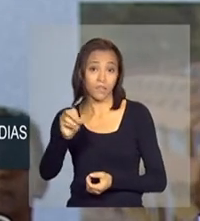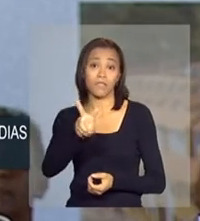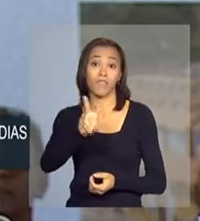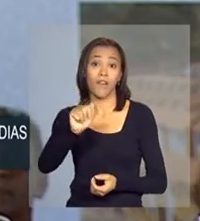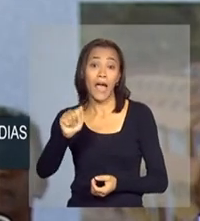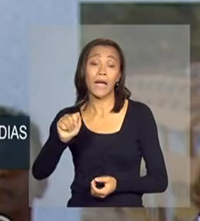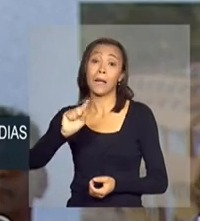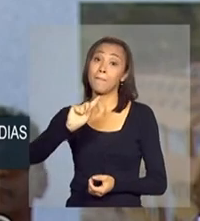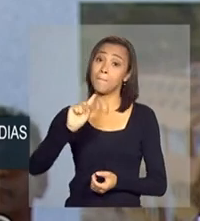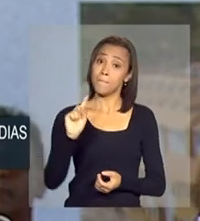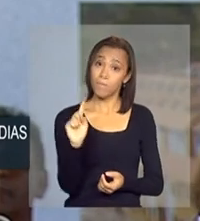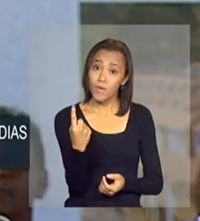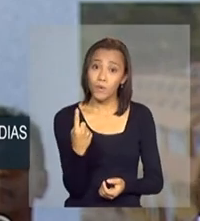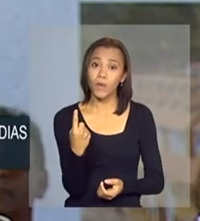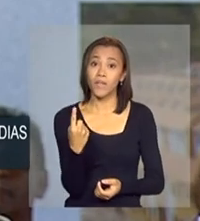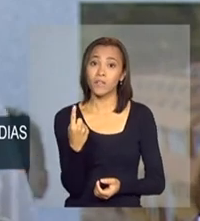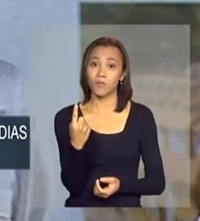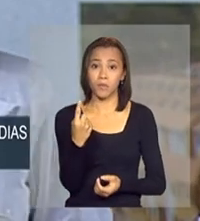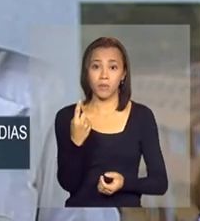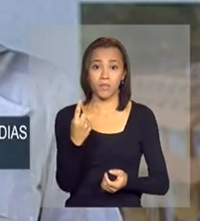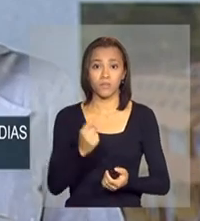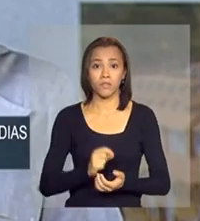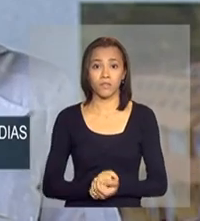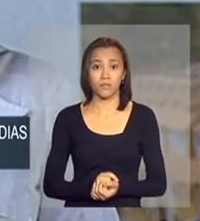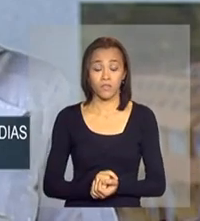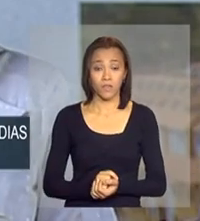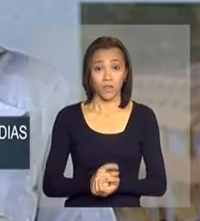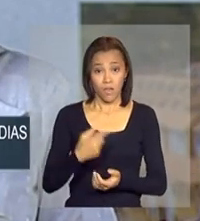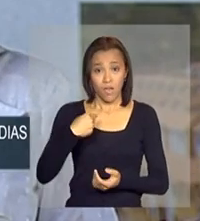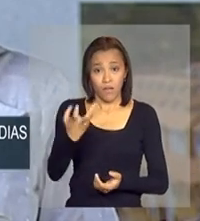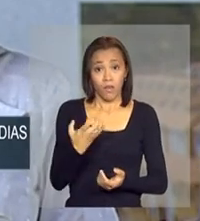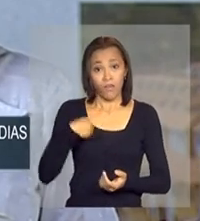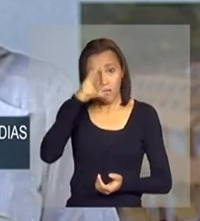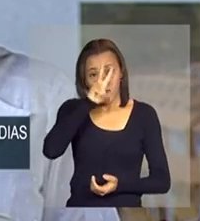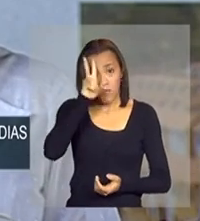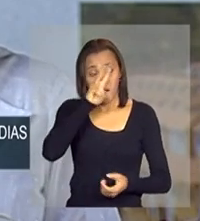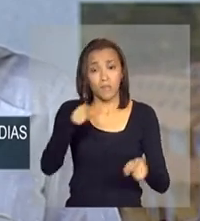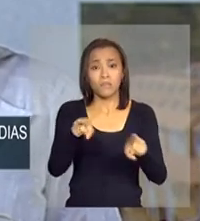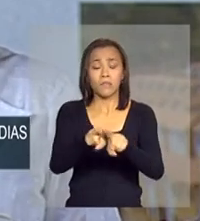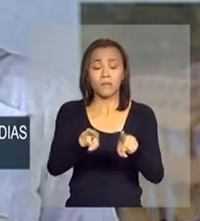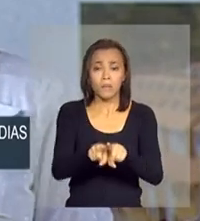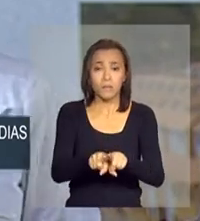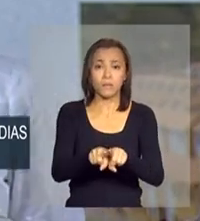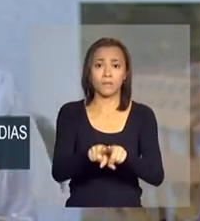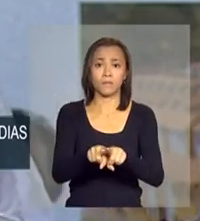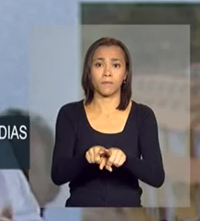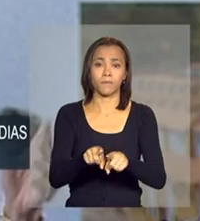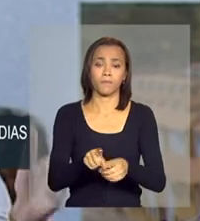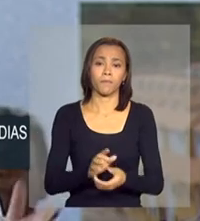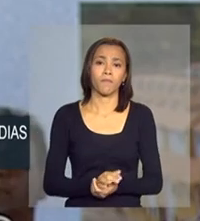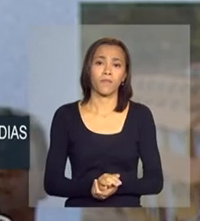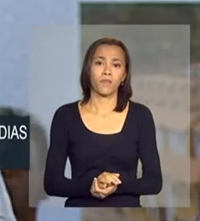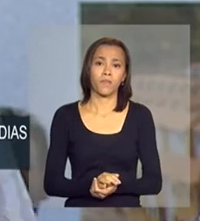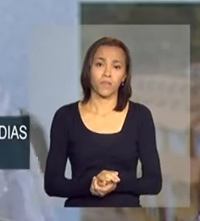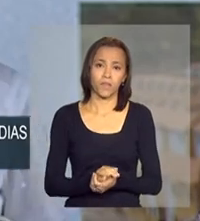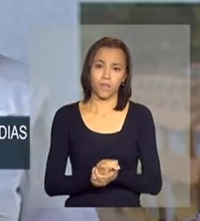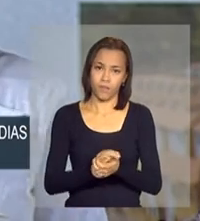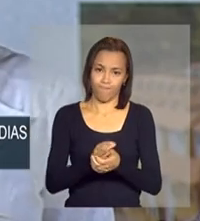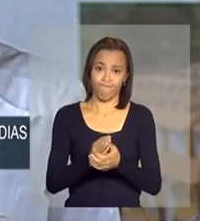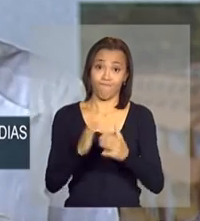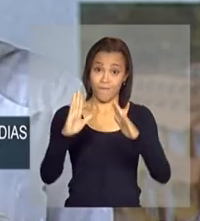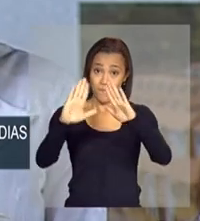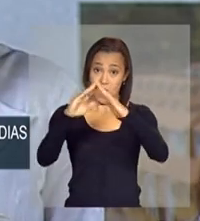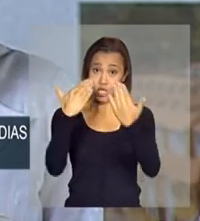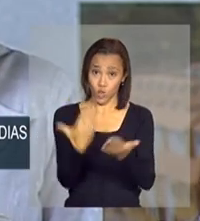1.800 é do senhor preço eu queria lembrar também e no caminho da